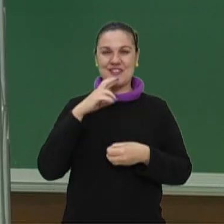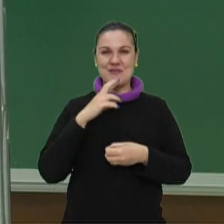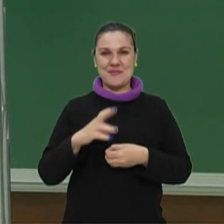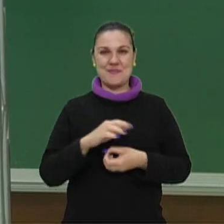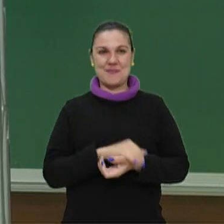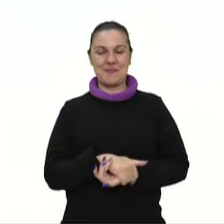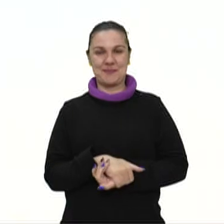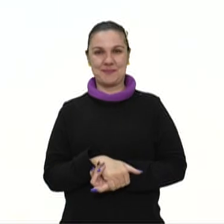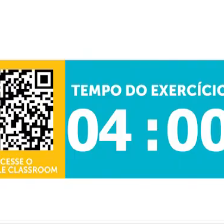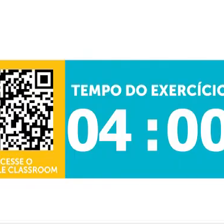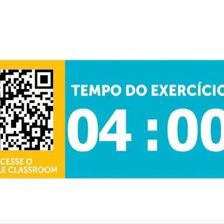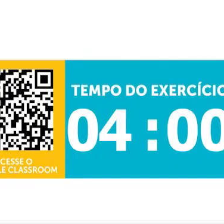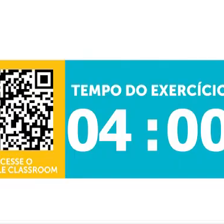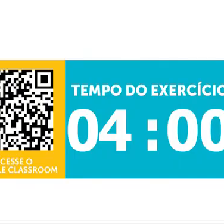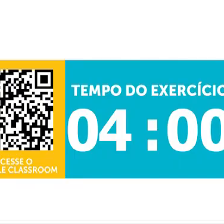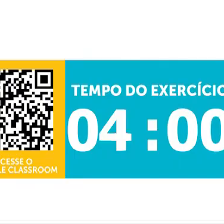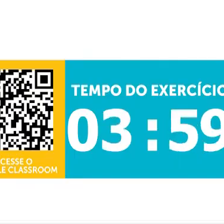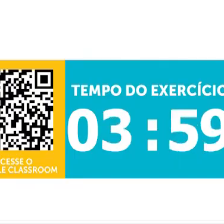correção.